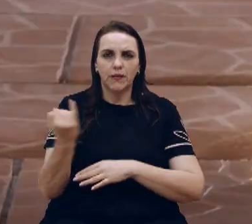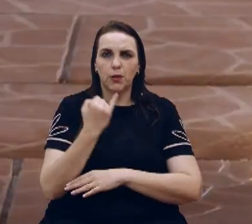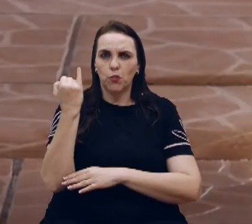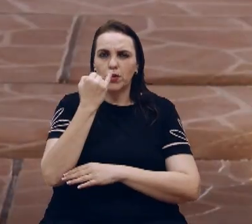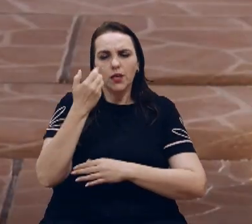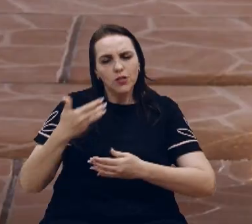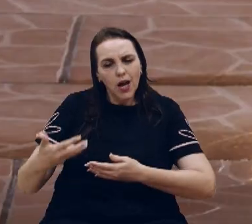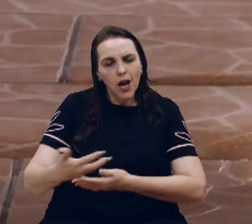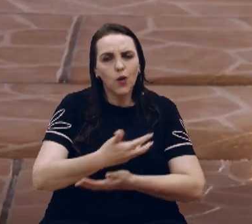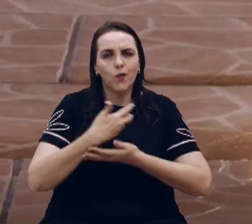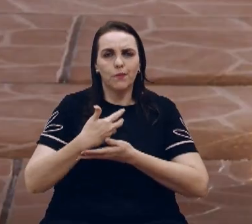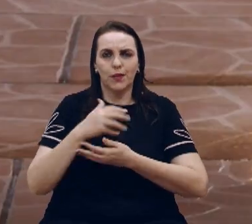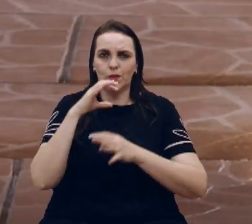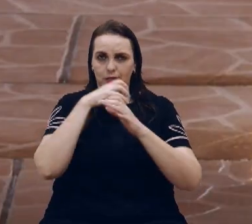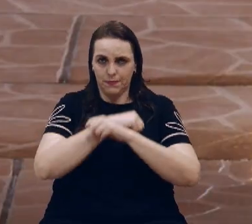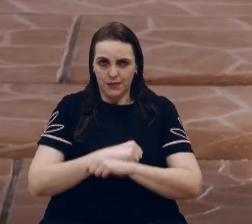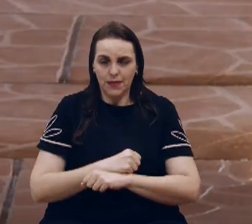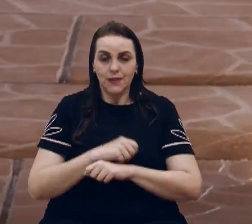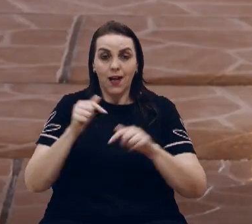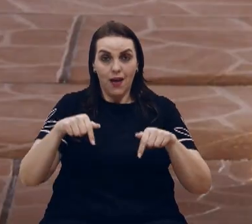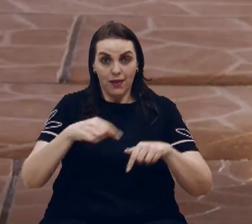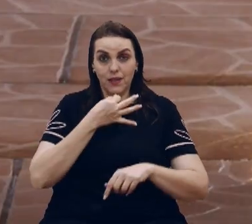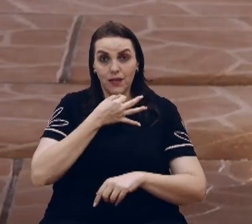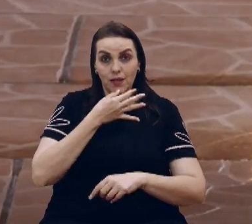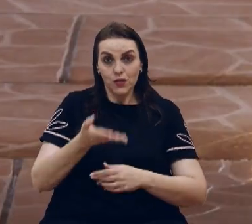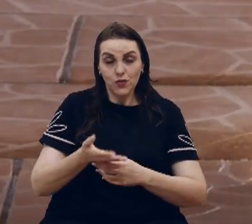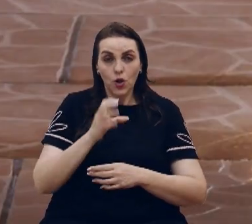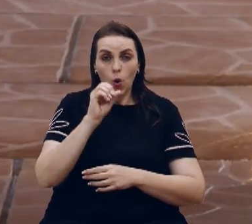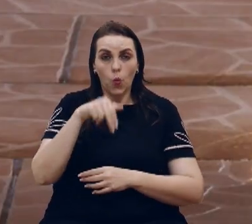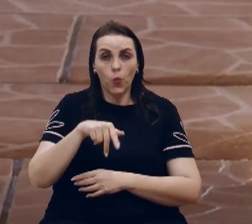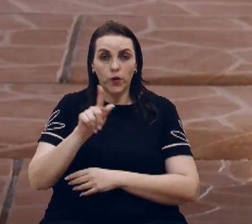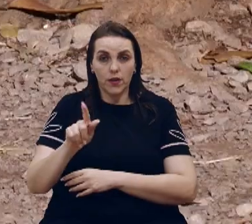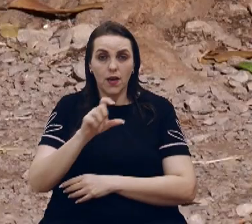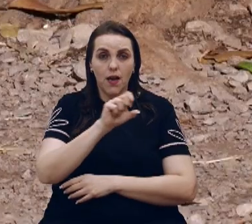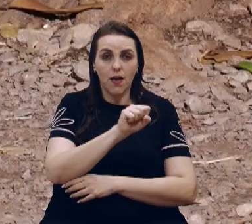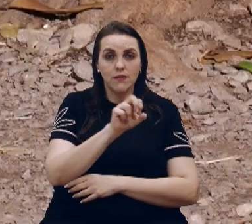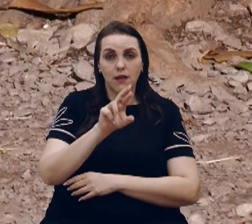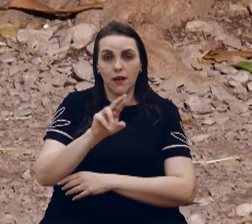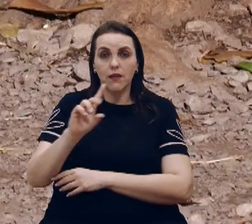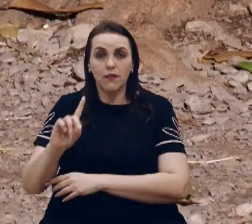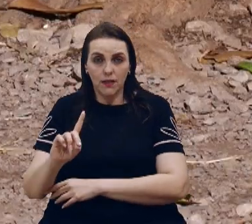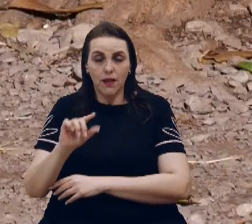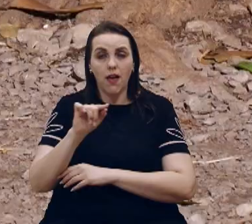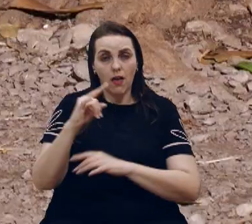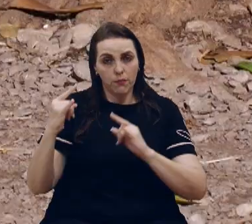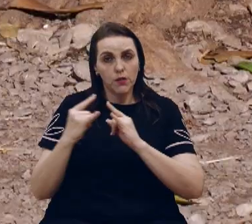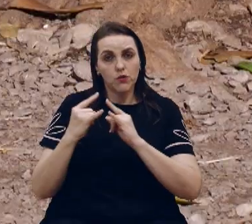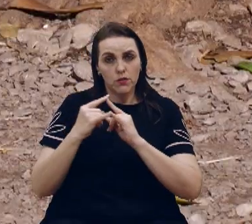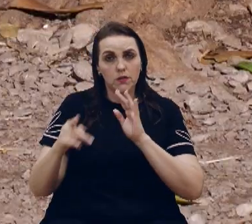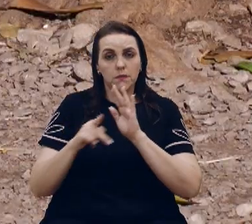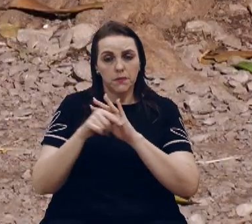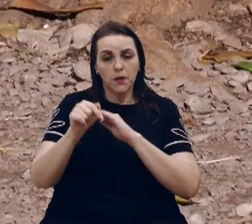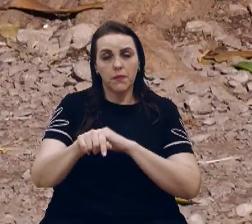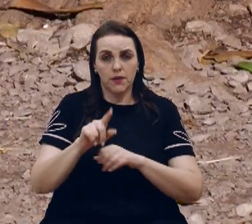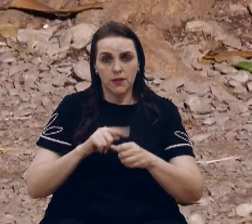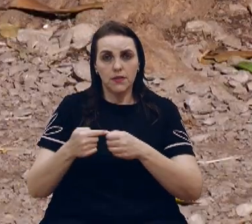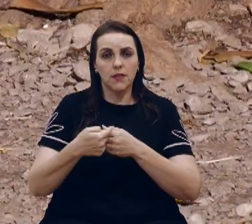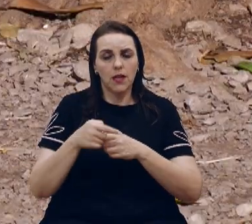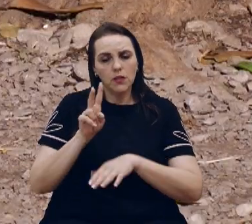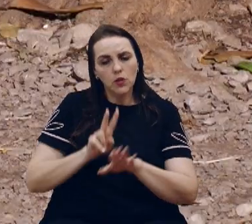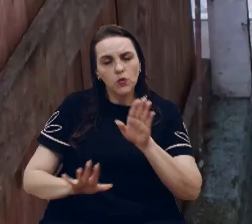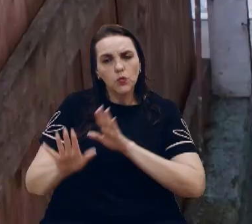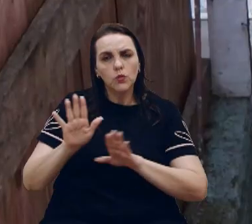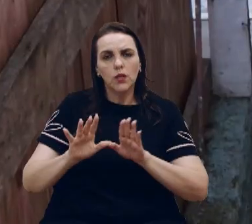acolhimento dos animais. Localizada em Caxias do Sul, a ONG Sem Raça Definida é uma das entidades da cidade que zela pelos direitos